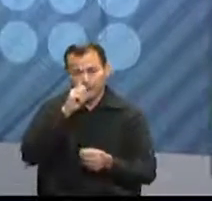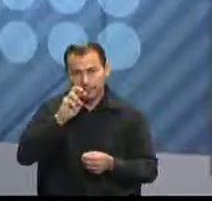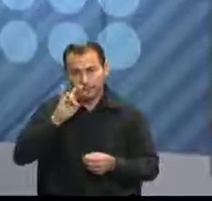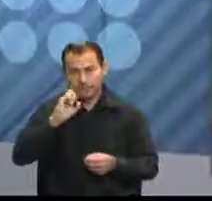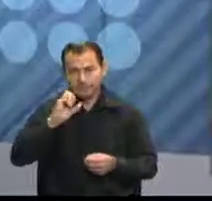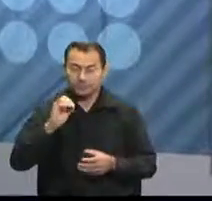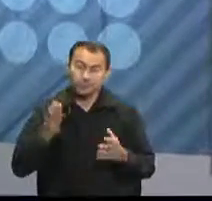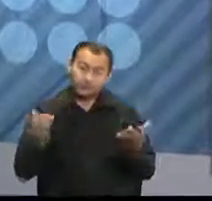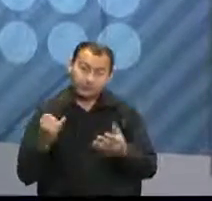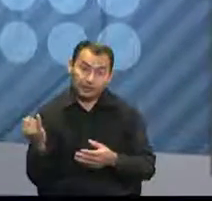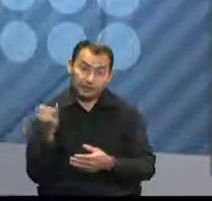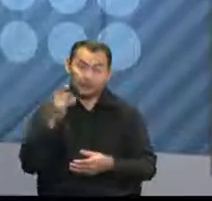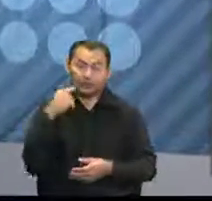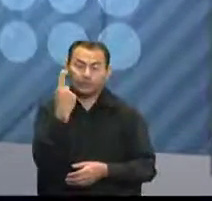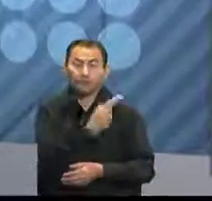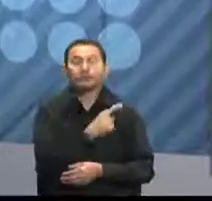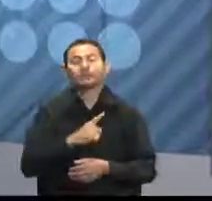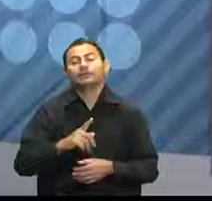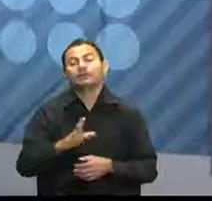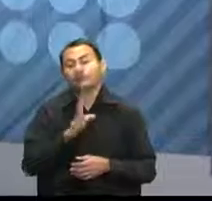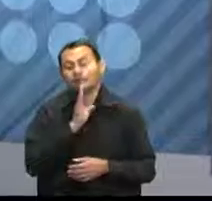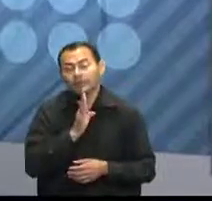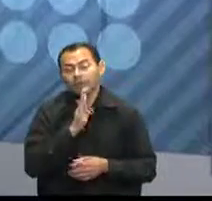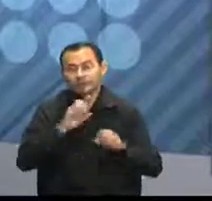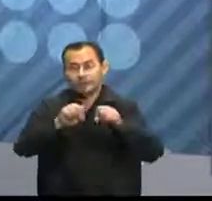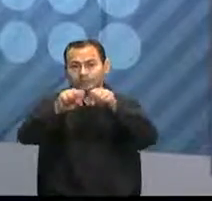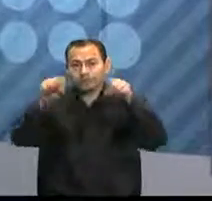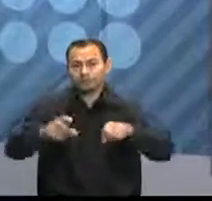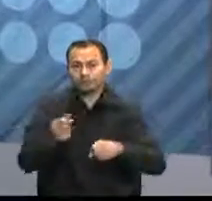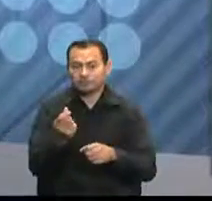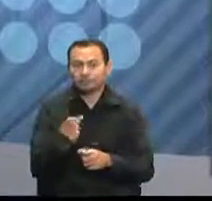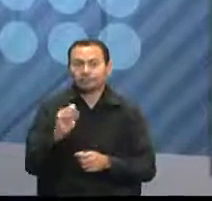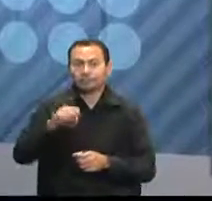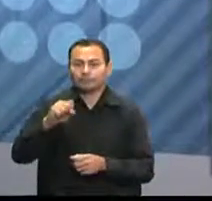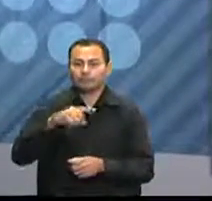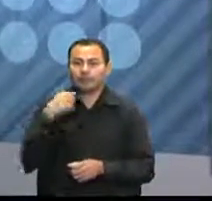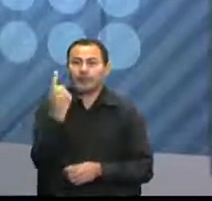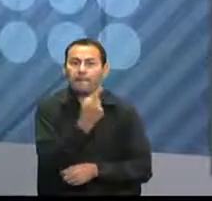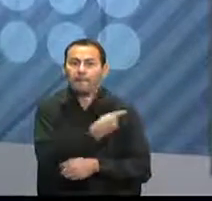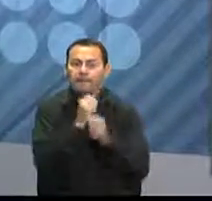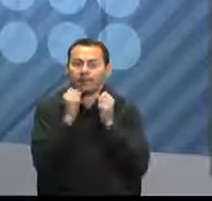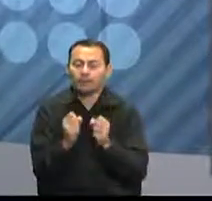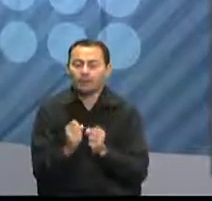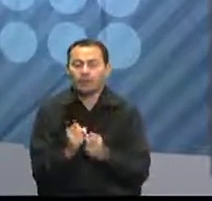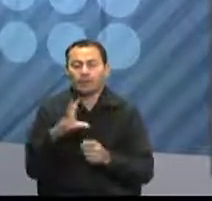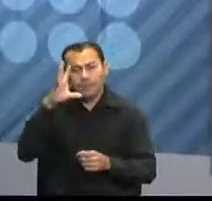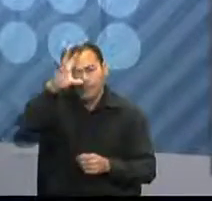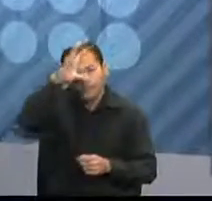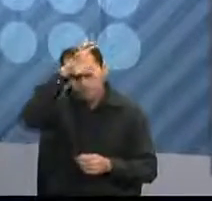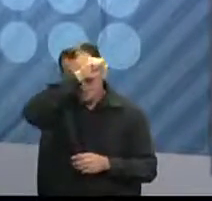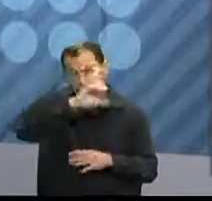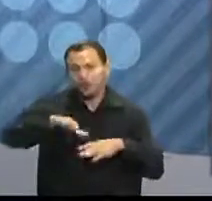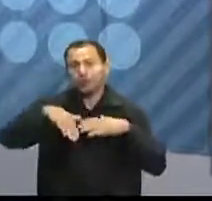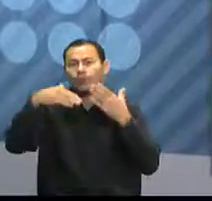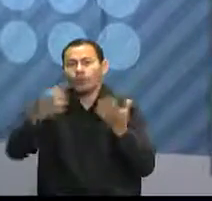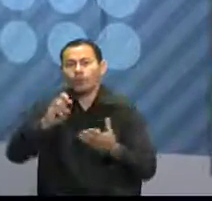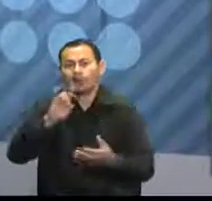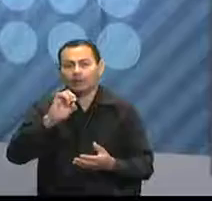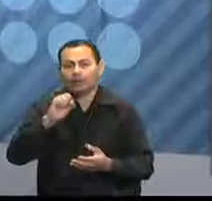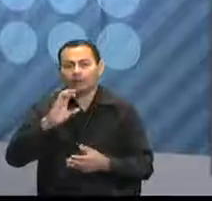é importante que a gente não conheça esse sistema financeiro e assim a gente possa compreender quais são os riscos